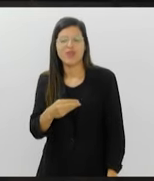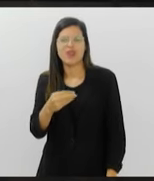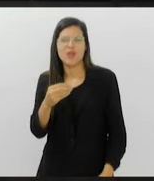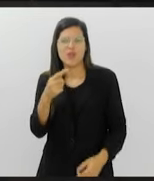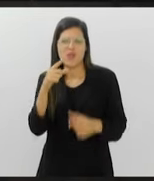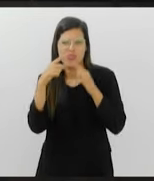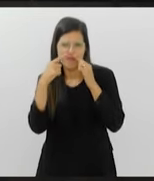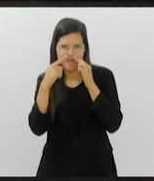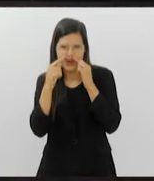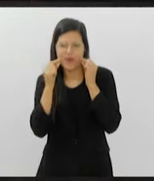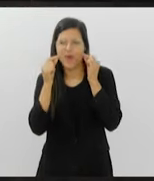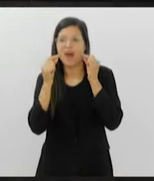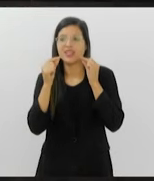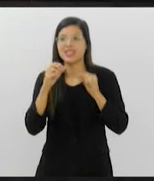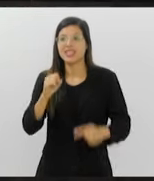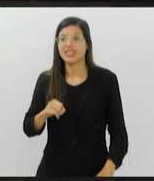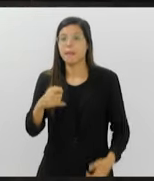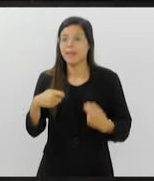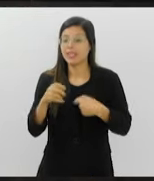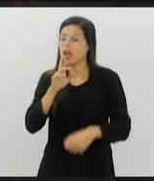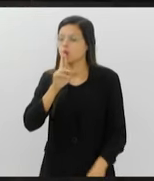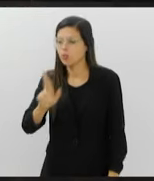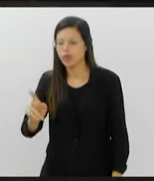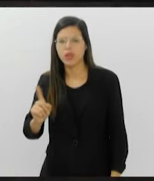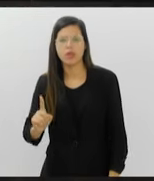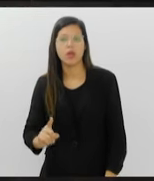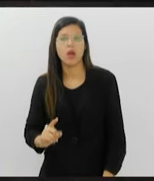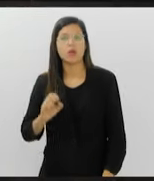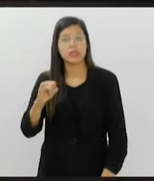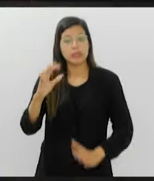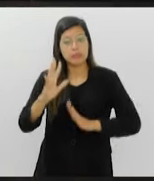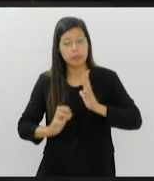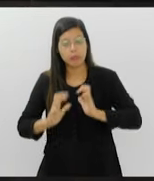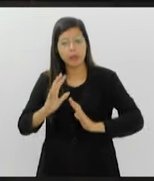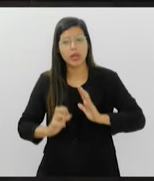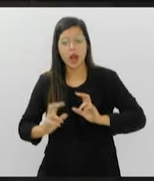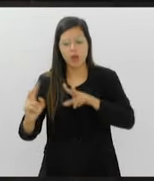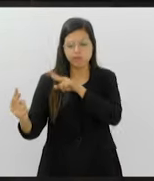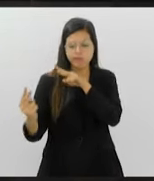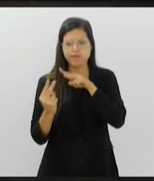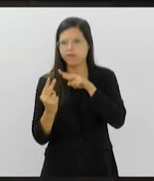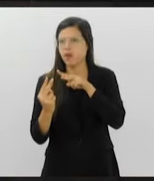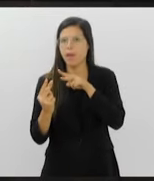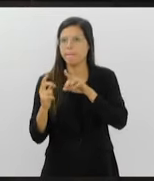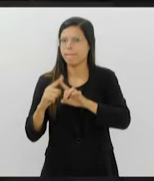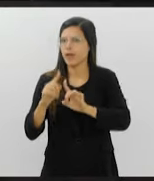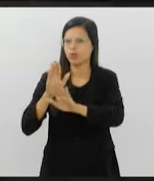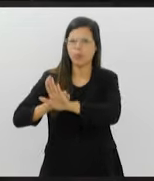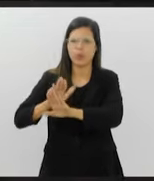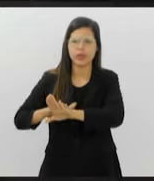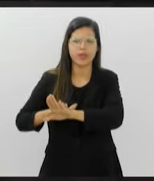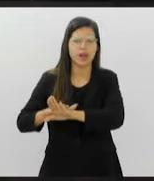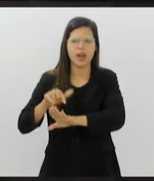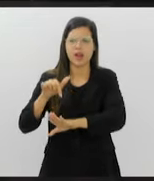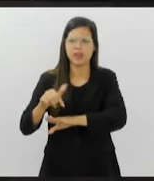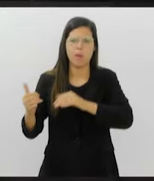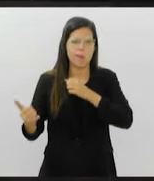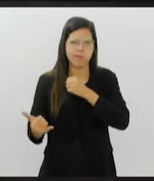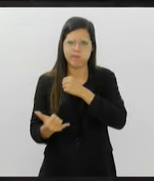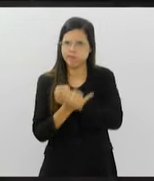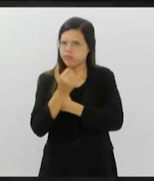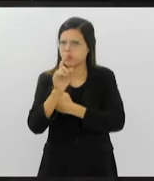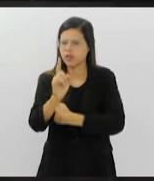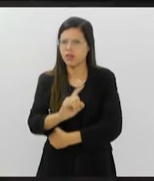ninguém, se eu tiver de dar não, eu dou na cara, se eu tiver de brigar, eu brigo olhando no teu olho, mas não apunhalo ninguém pelas costas. Não uso as pessoas como Eduardo